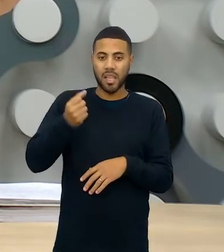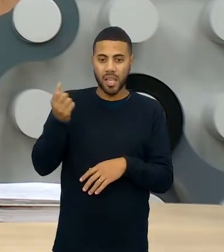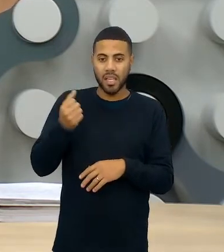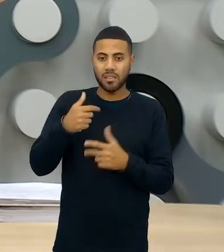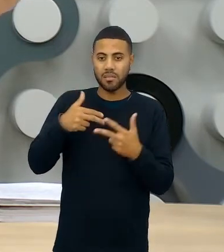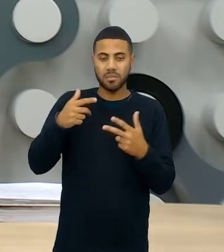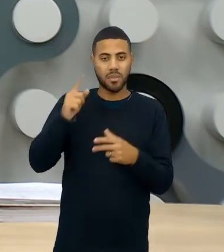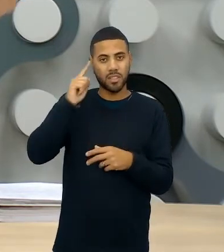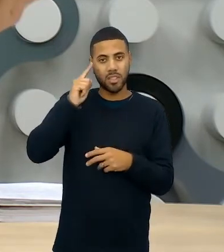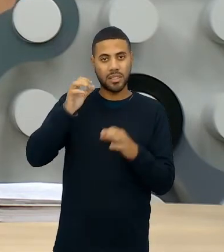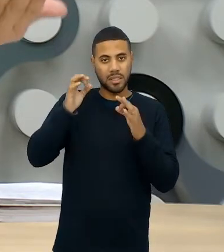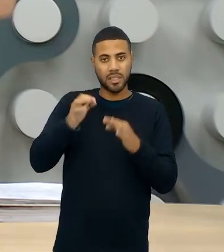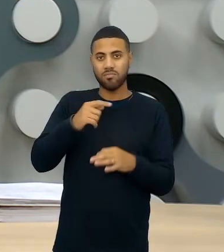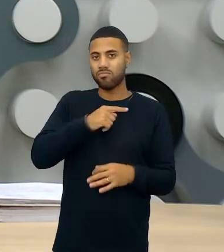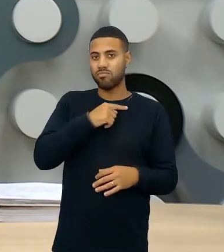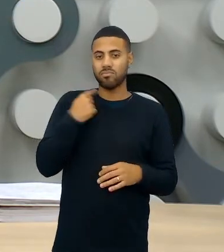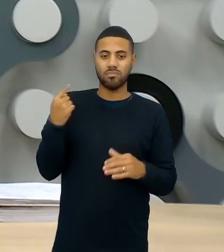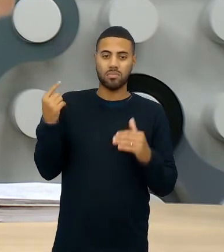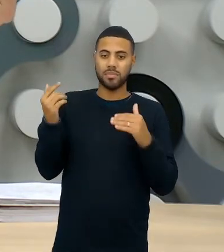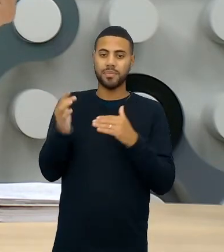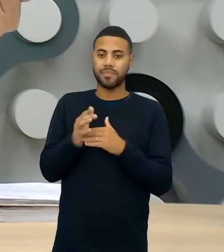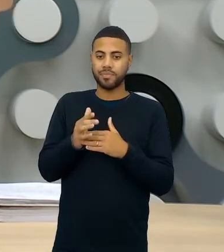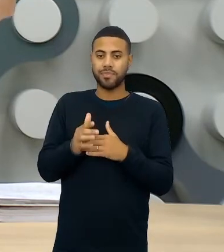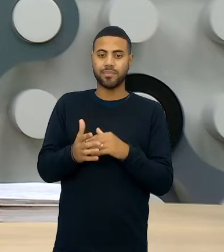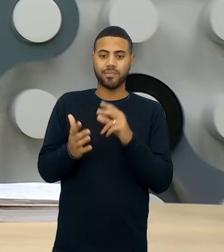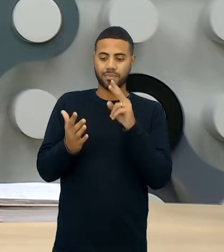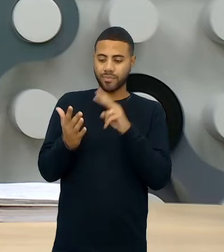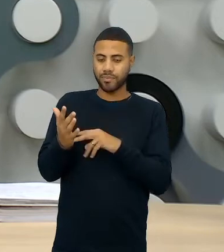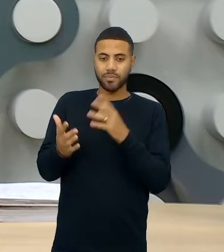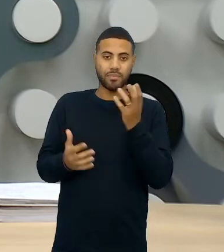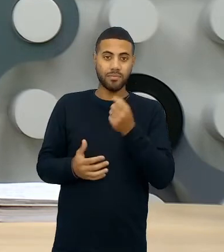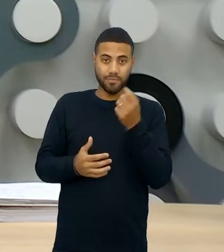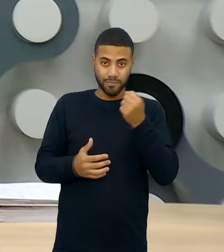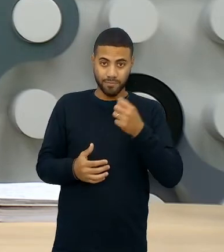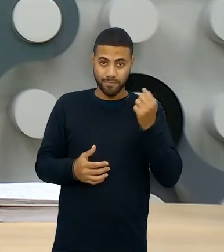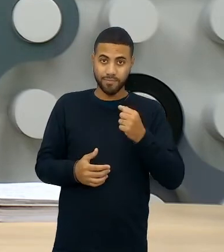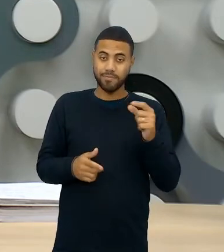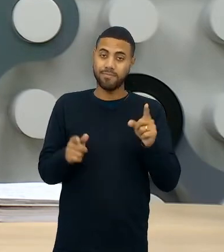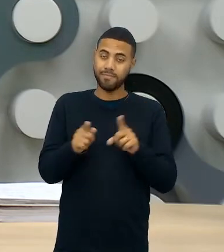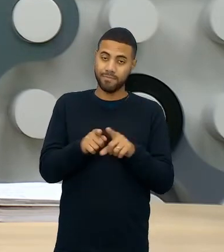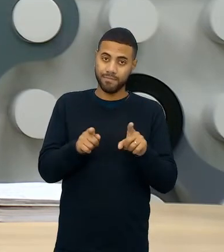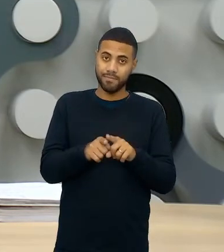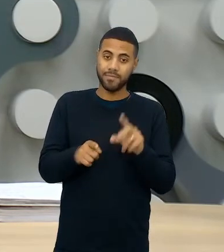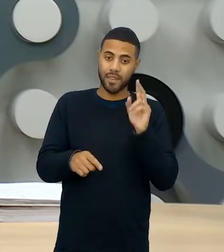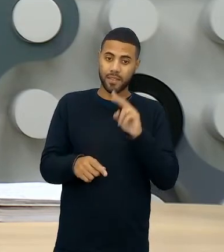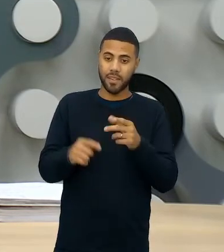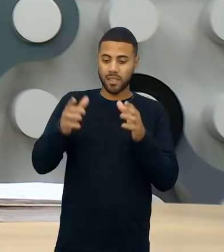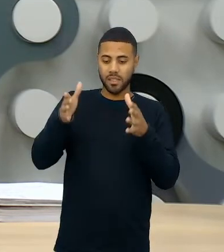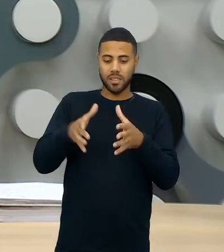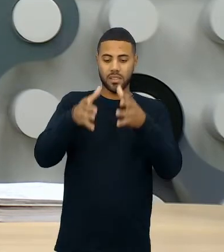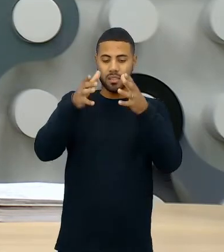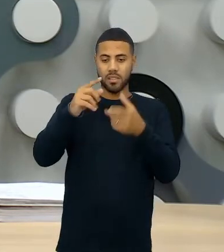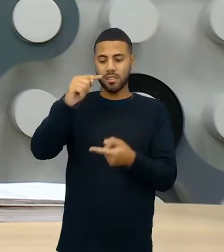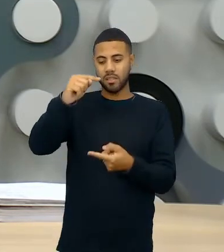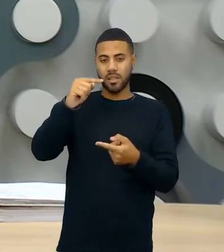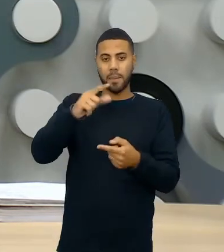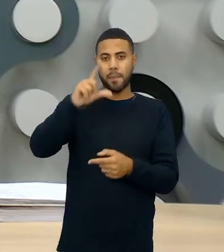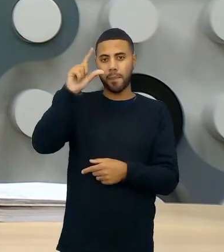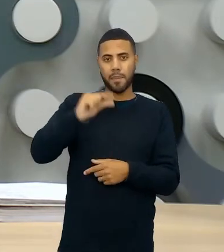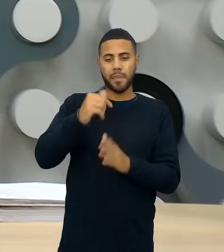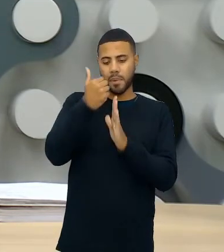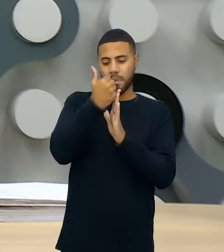de validade, tá? Leite, olha lá o prazo de validade da caixinha. Às vezes a gente vê aquela super